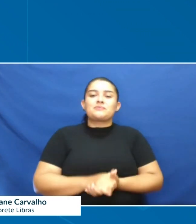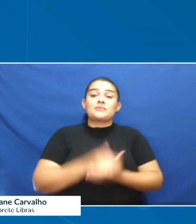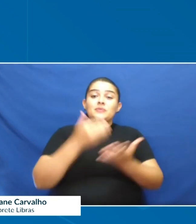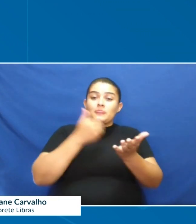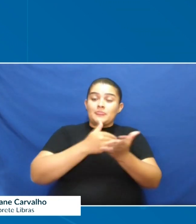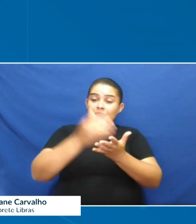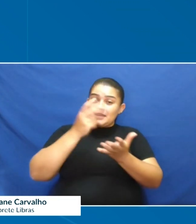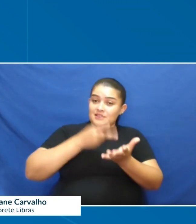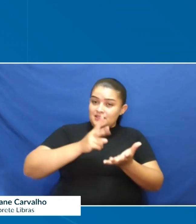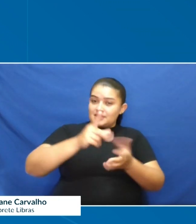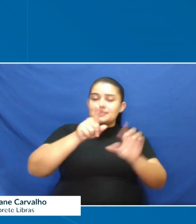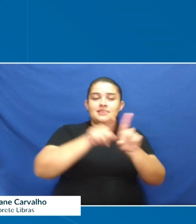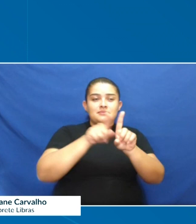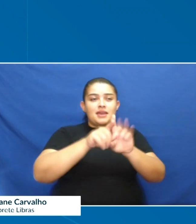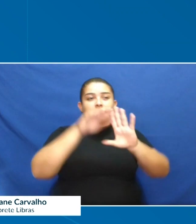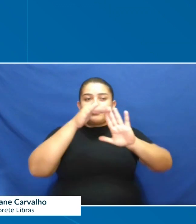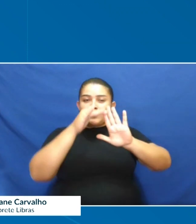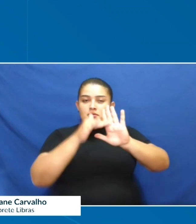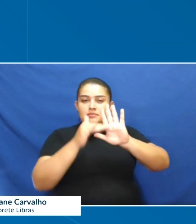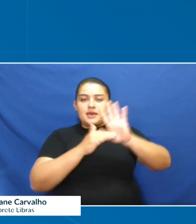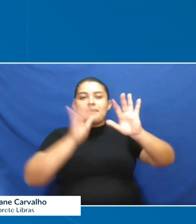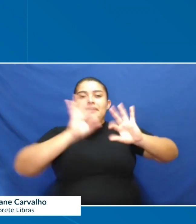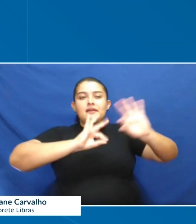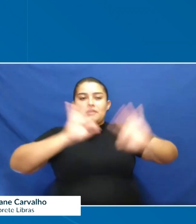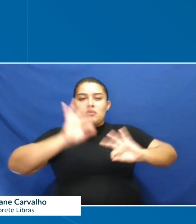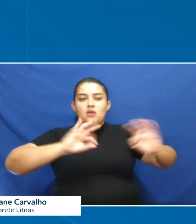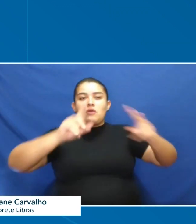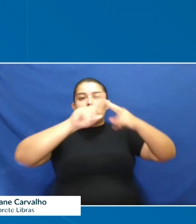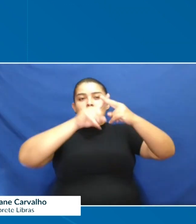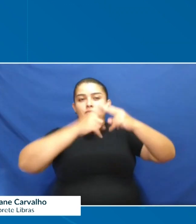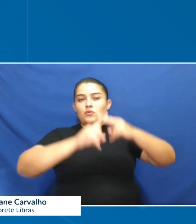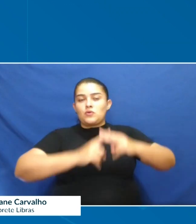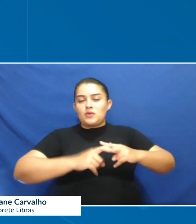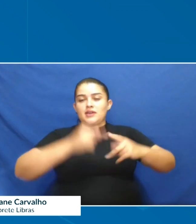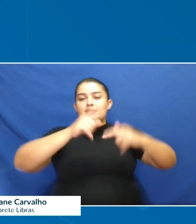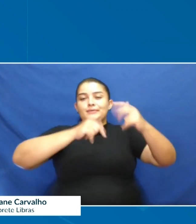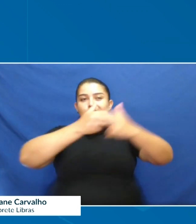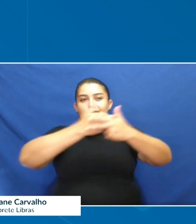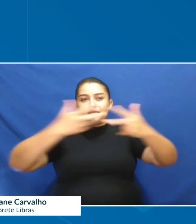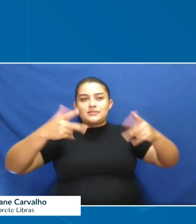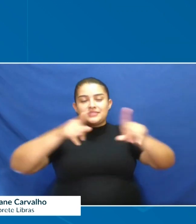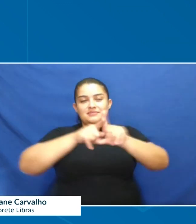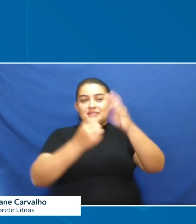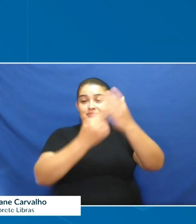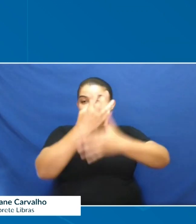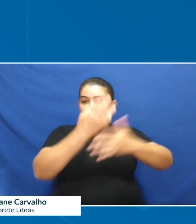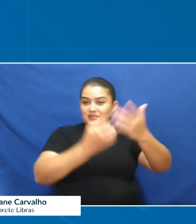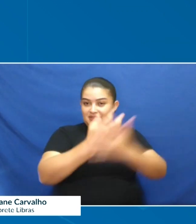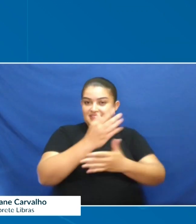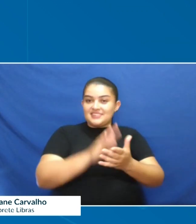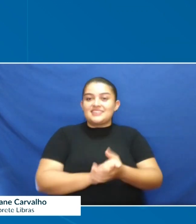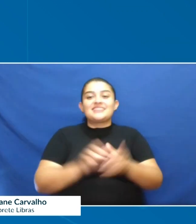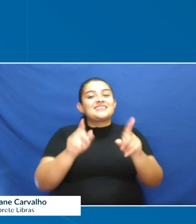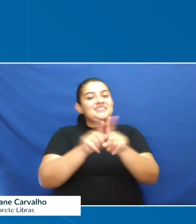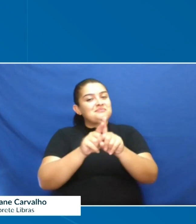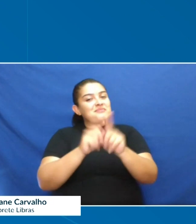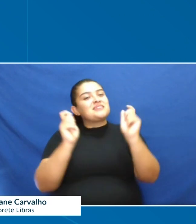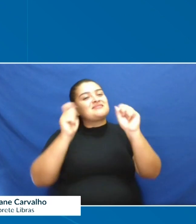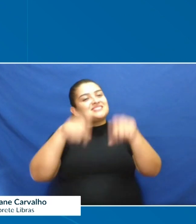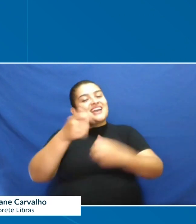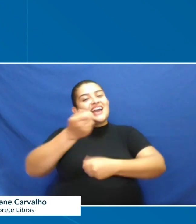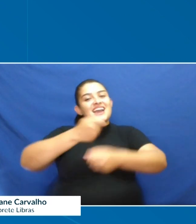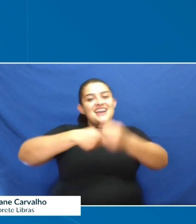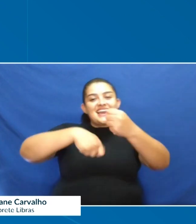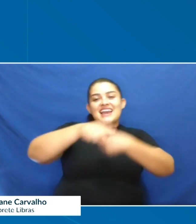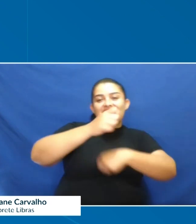fazendo a sua programação, cuidando de manutenção de máquinas, do processo produtivo em si. Assim como ele consegue estar na administração